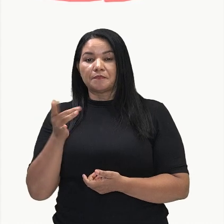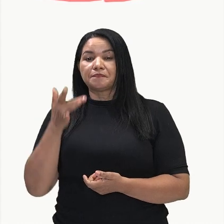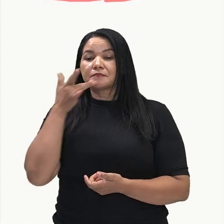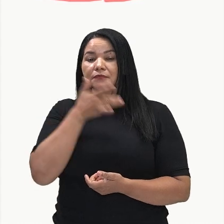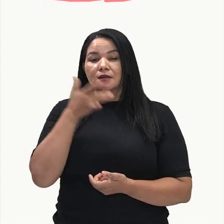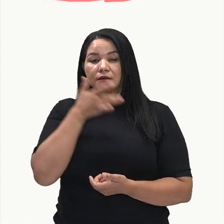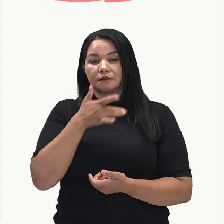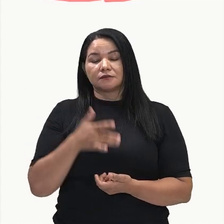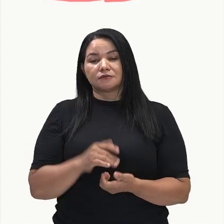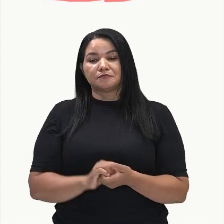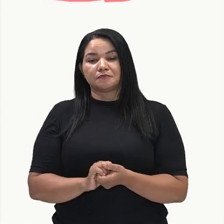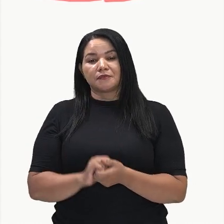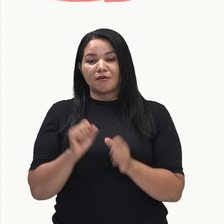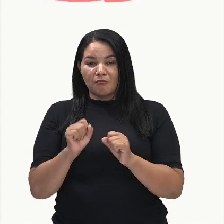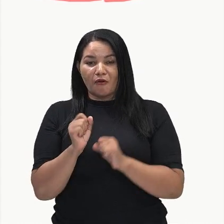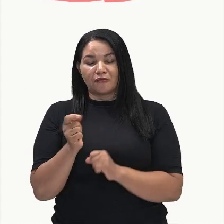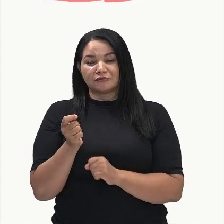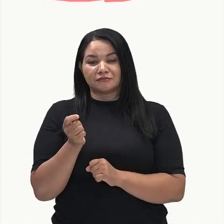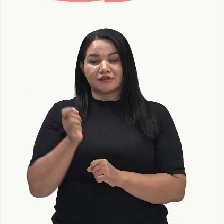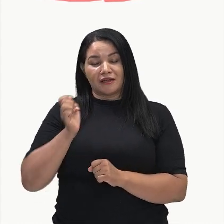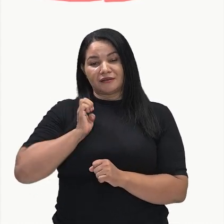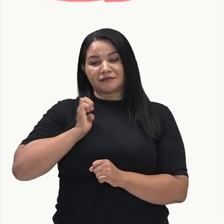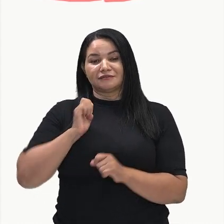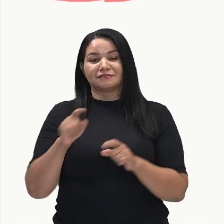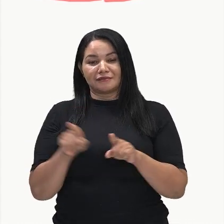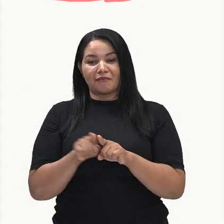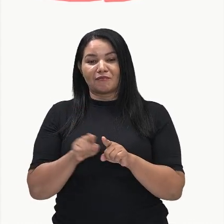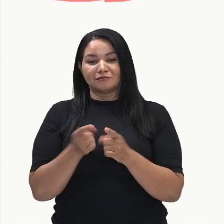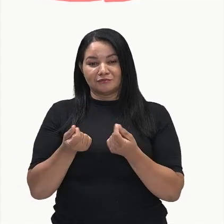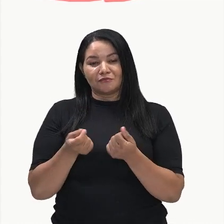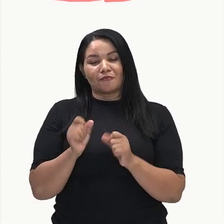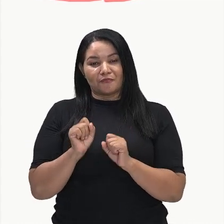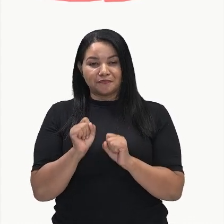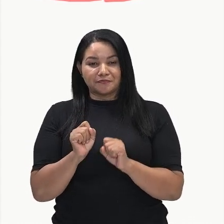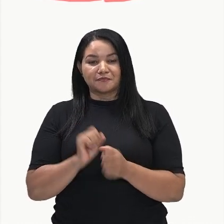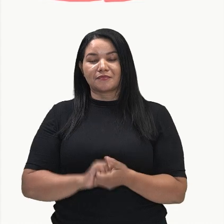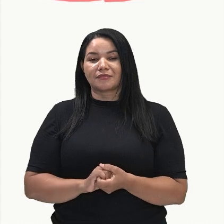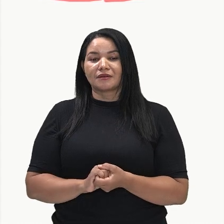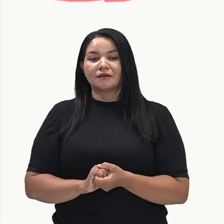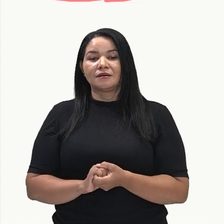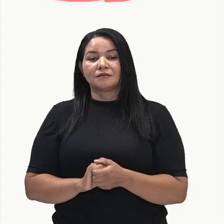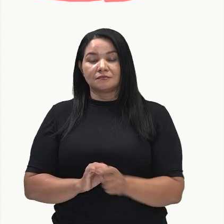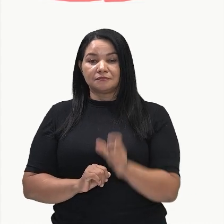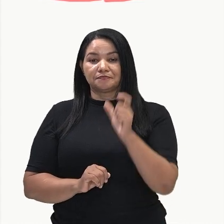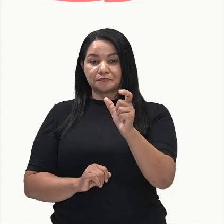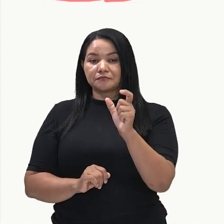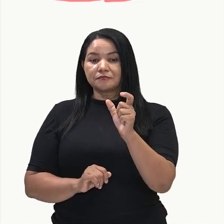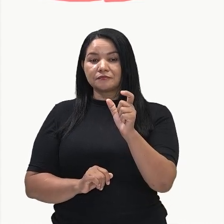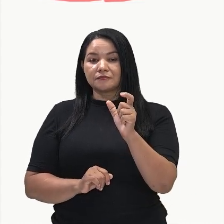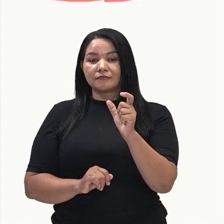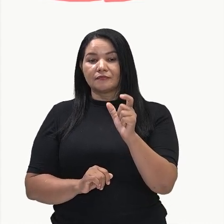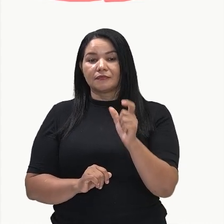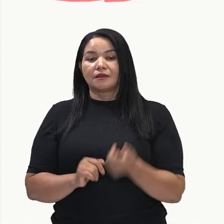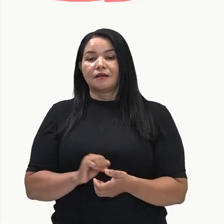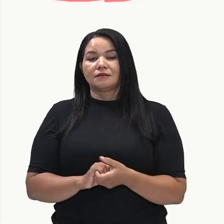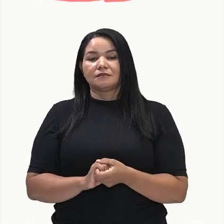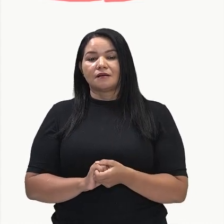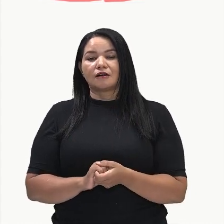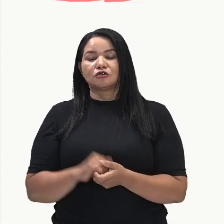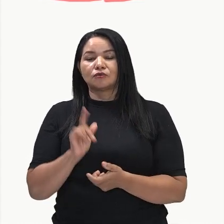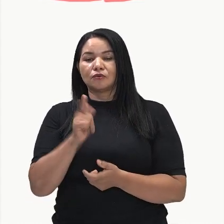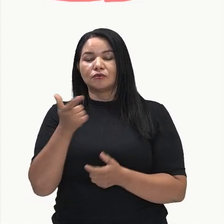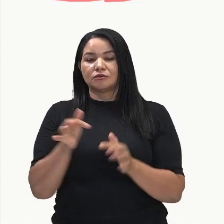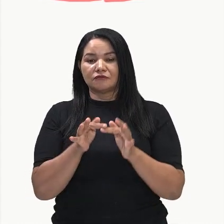ser rico de dinheiro também. E estes, aí você está vendo quem, né? Uma pessoa apenas, né? E estes regalos, para